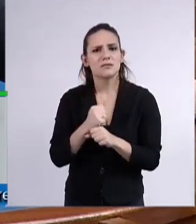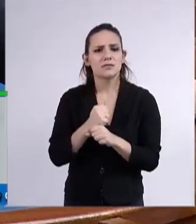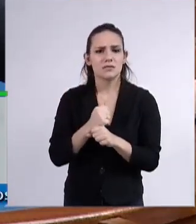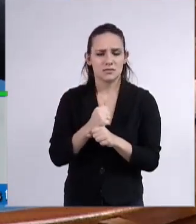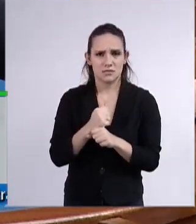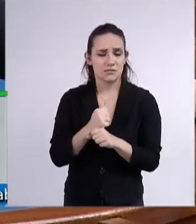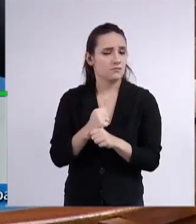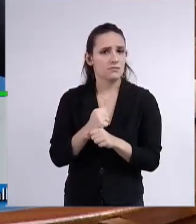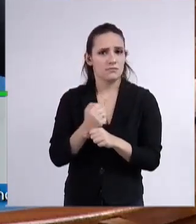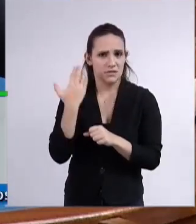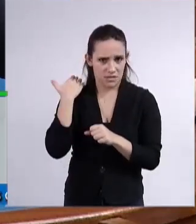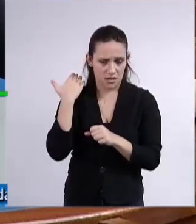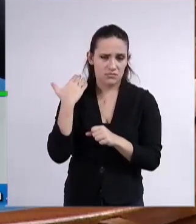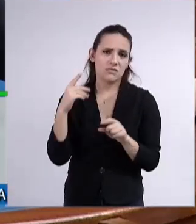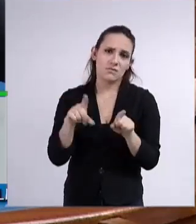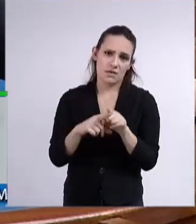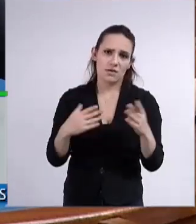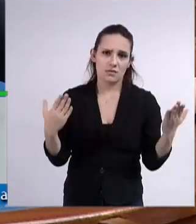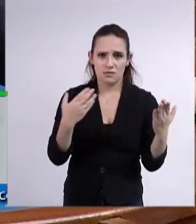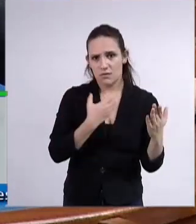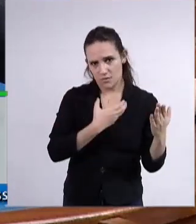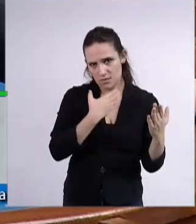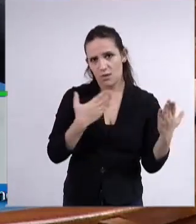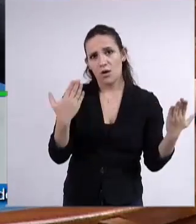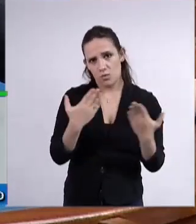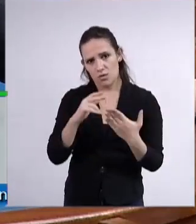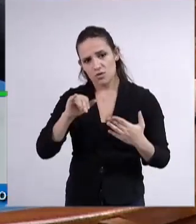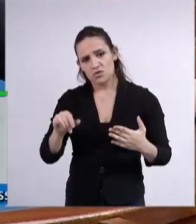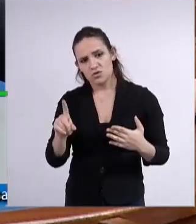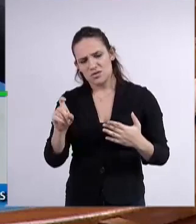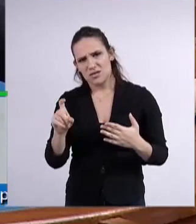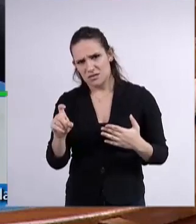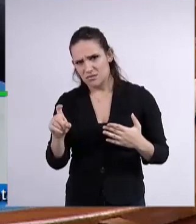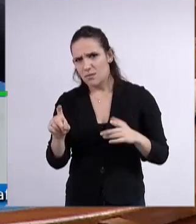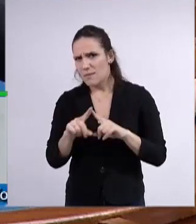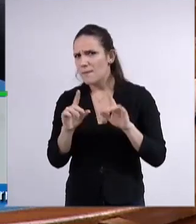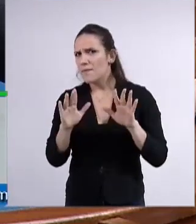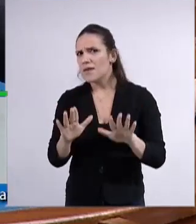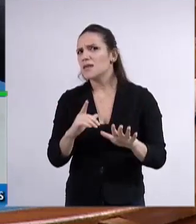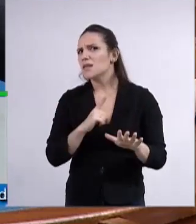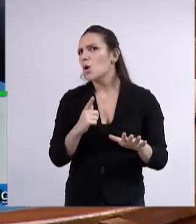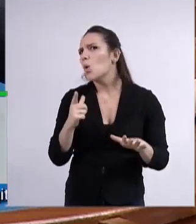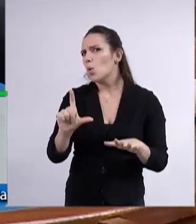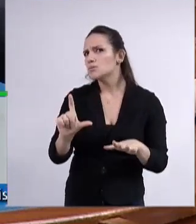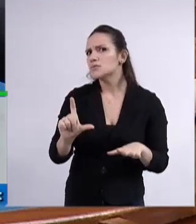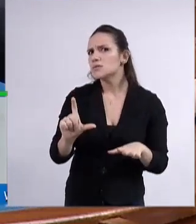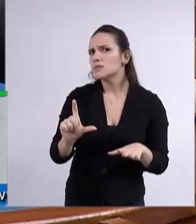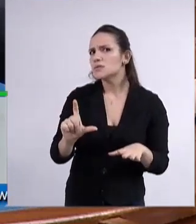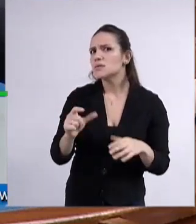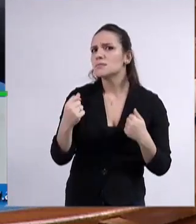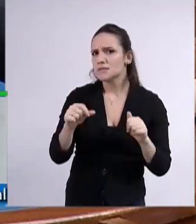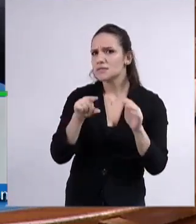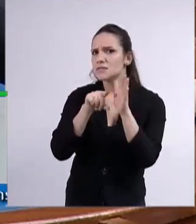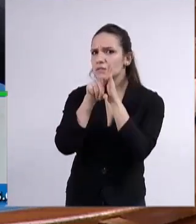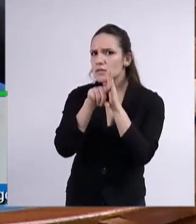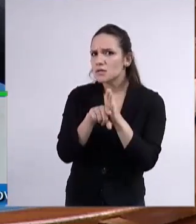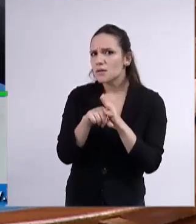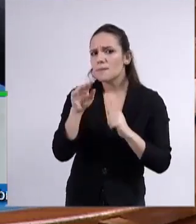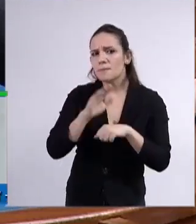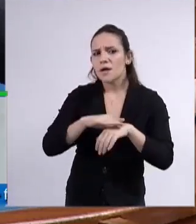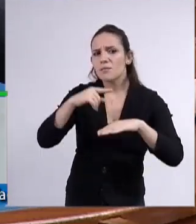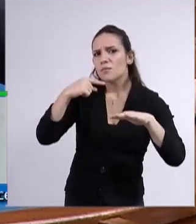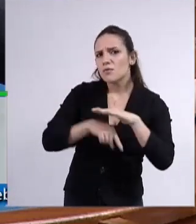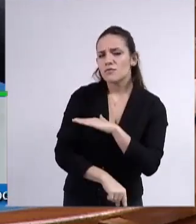dezembro e de janeiro, ou se existem outras informações a demandar uma investigação mais profunda